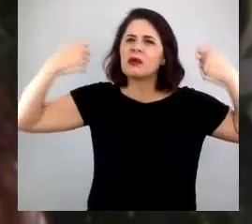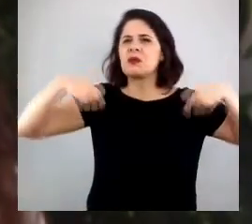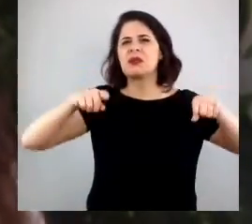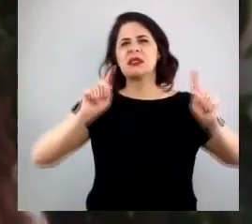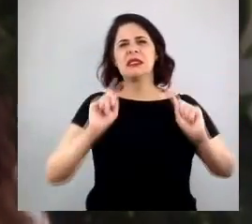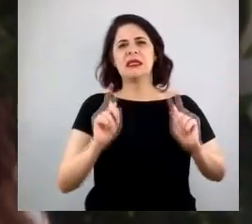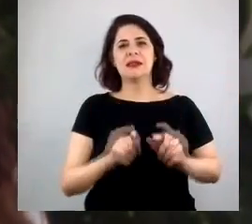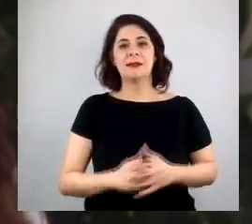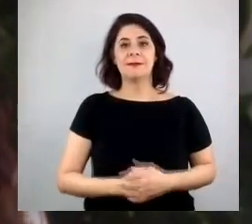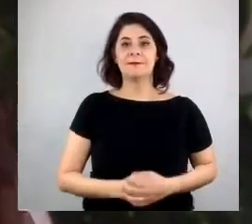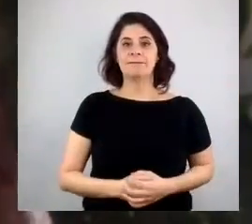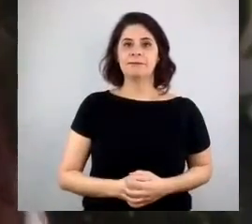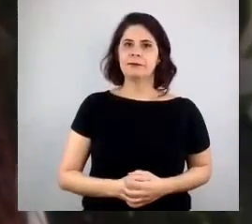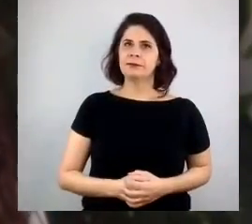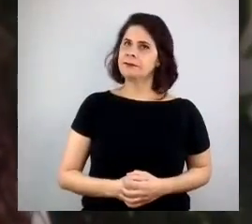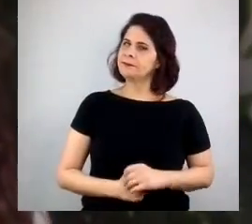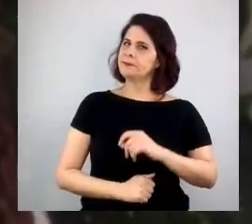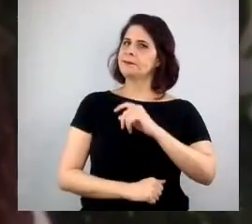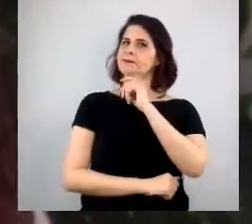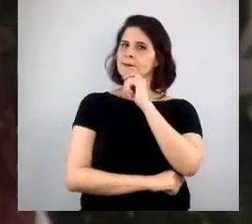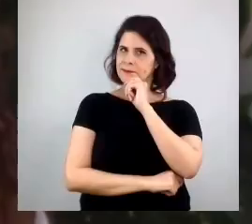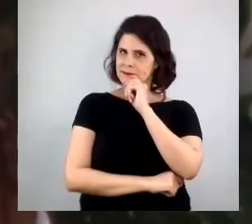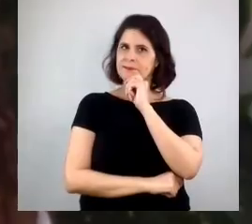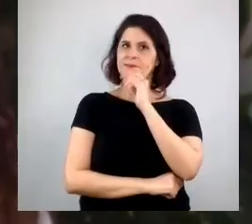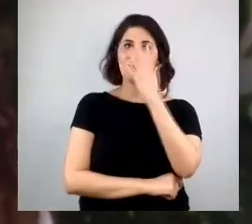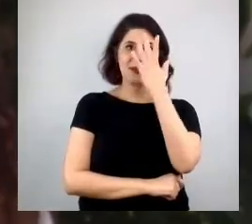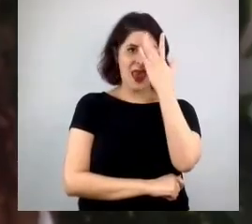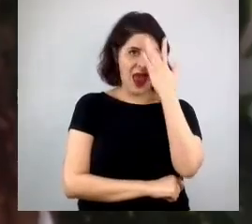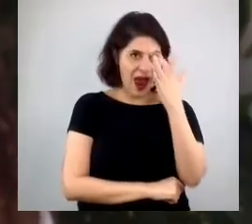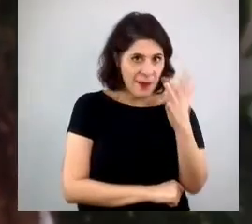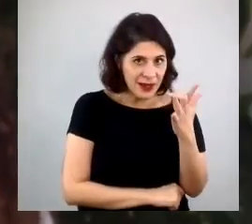E aí, no dia seguinte,